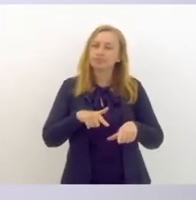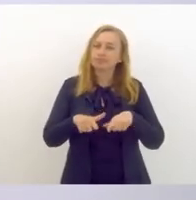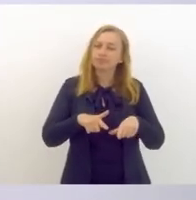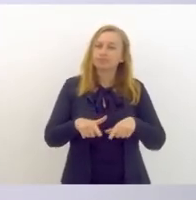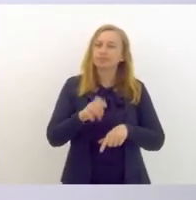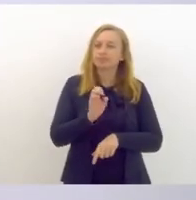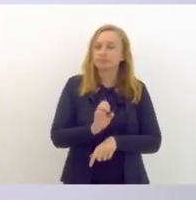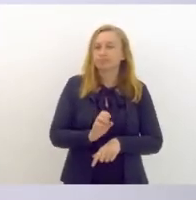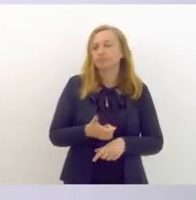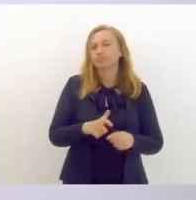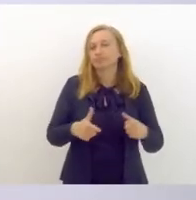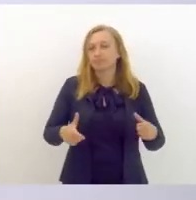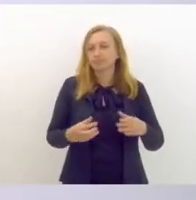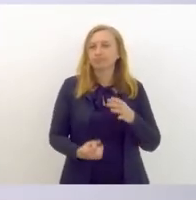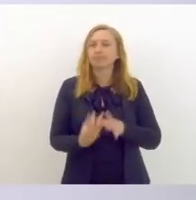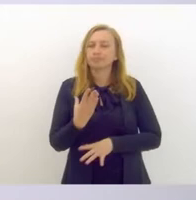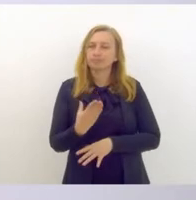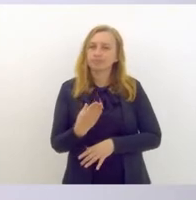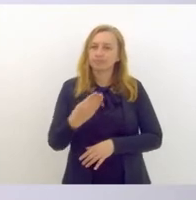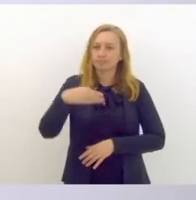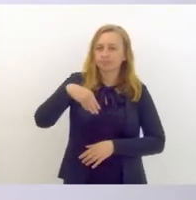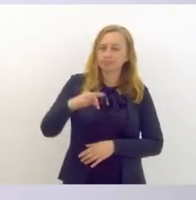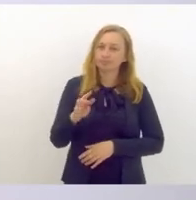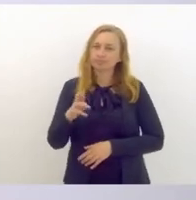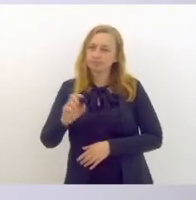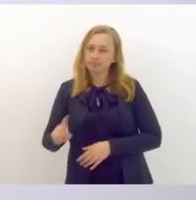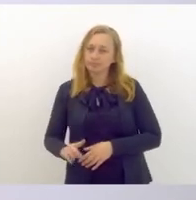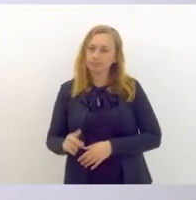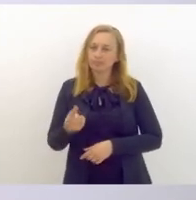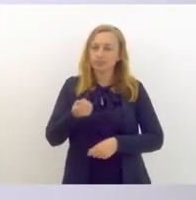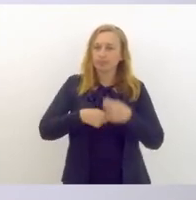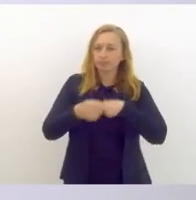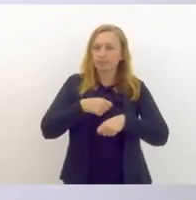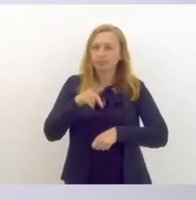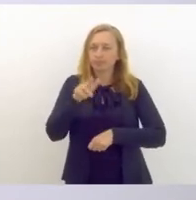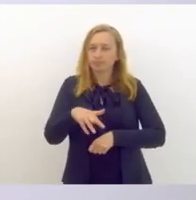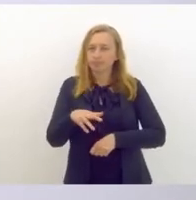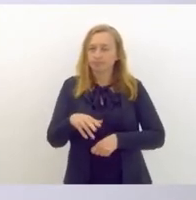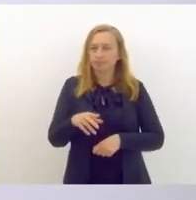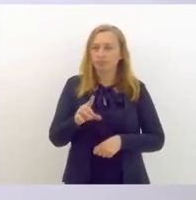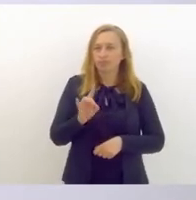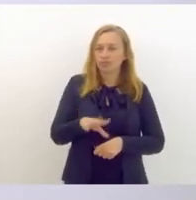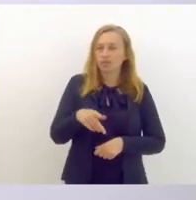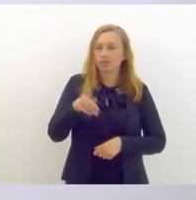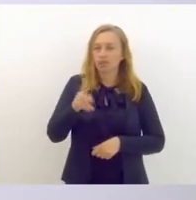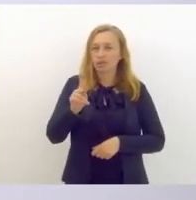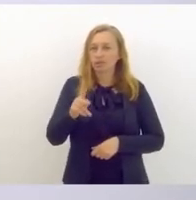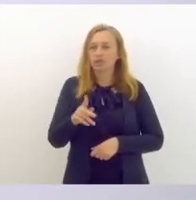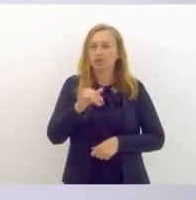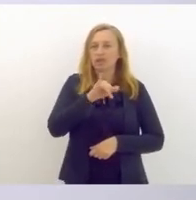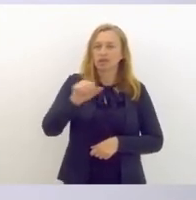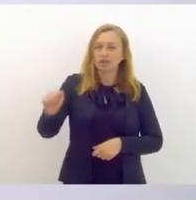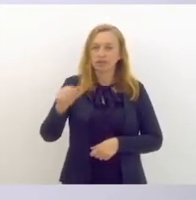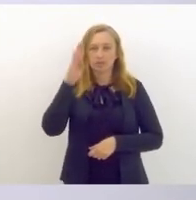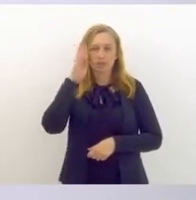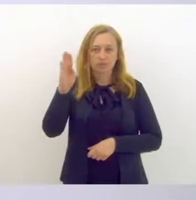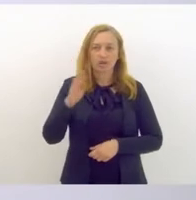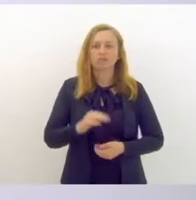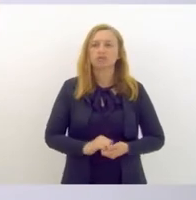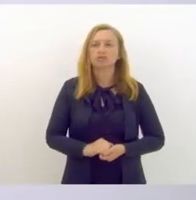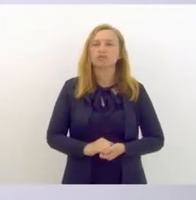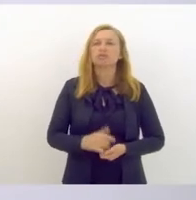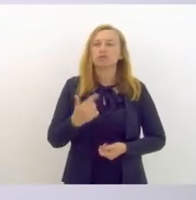criar uma matriz econômica diferente do que só o petróleo. Essa é a nossa missão principal. O INEA é parte fundamental disso.